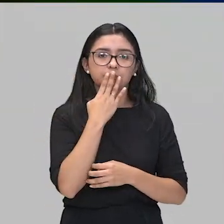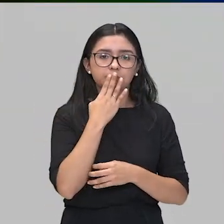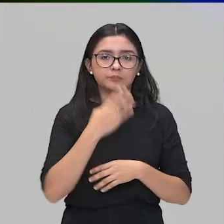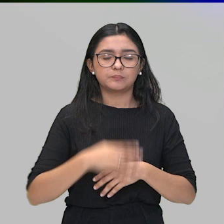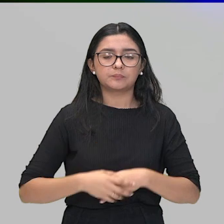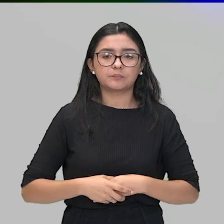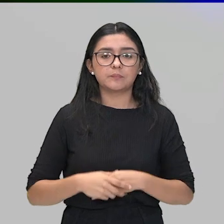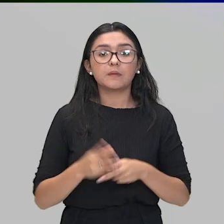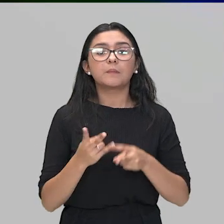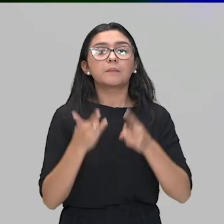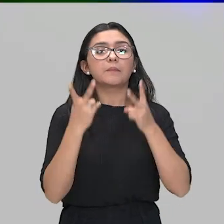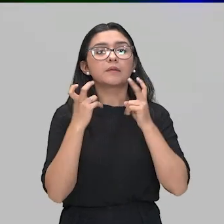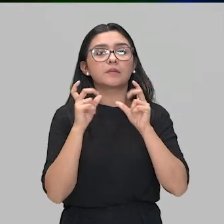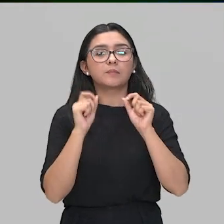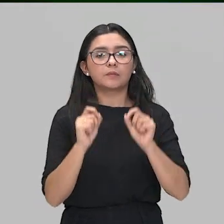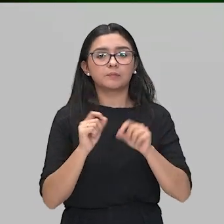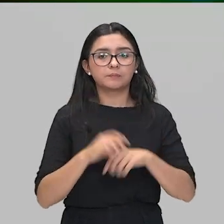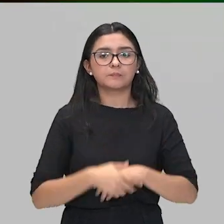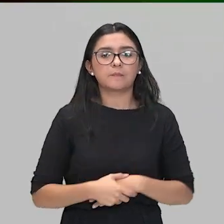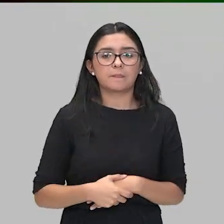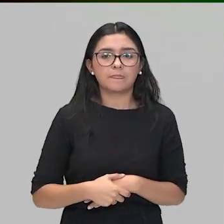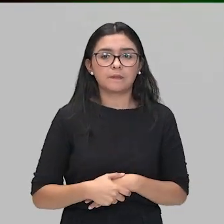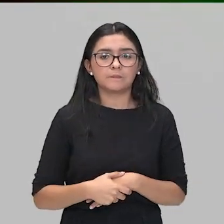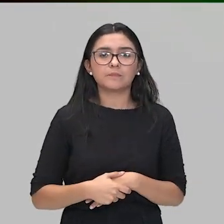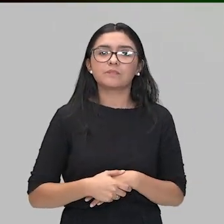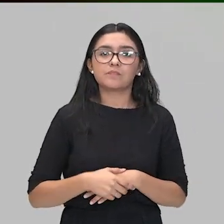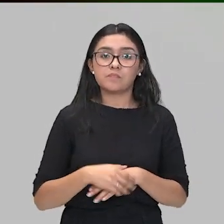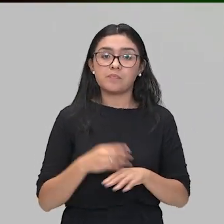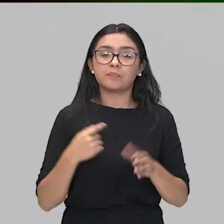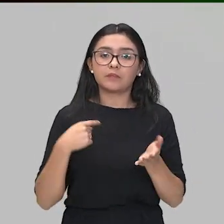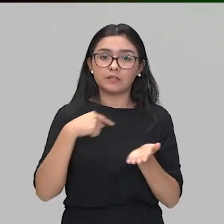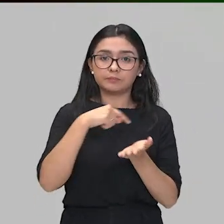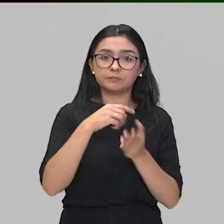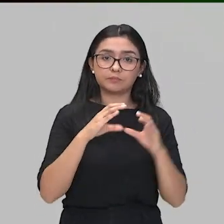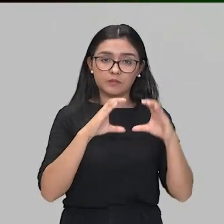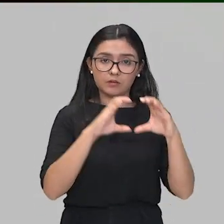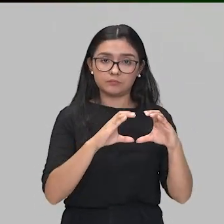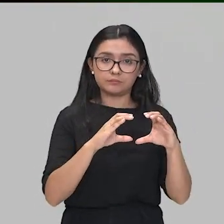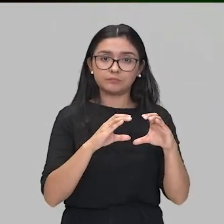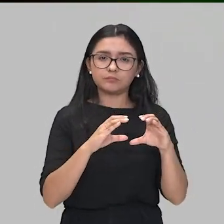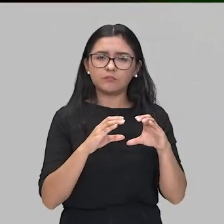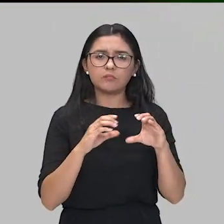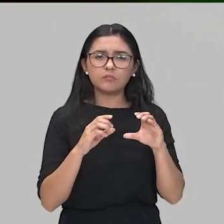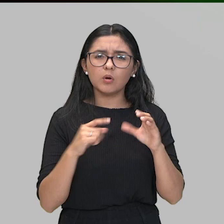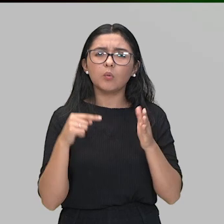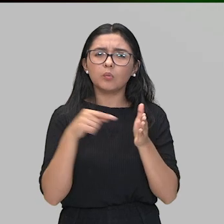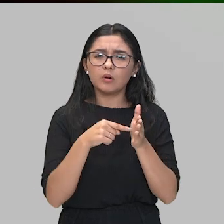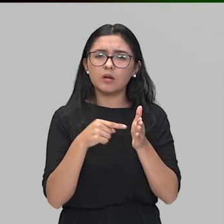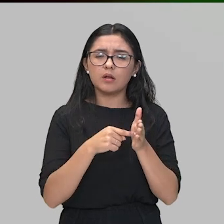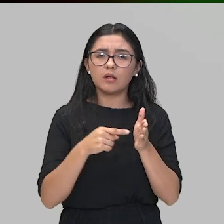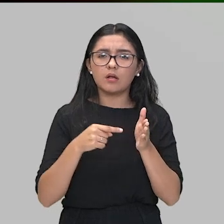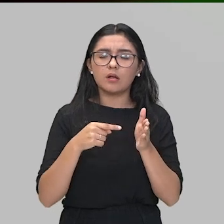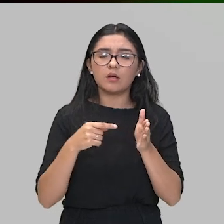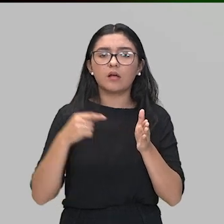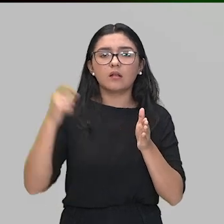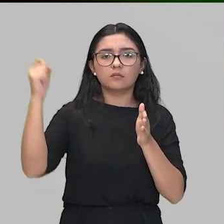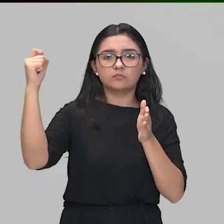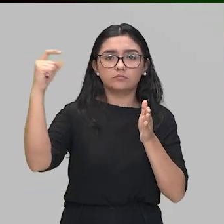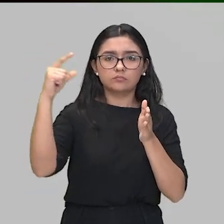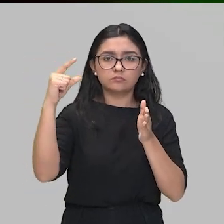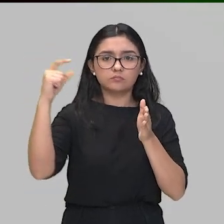ver, a luz, ao bater no CD, ela começa a se dispersar. O fenômeno físico